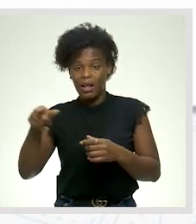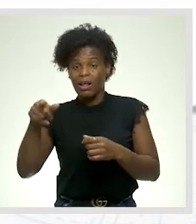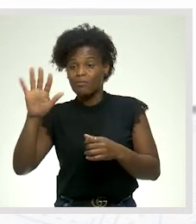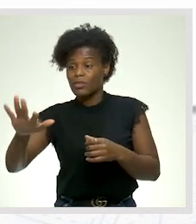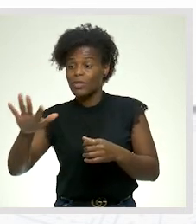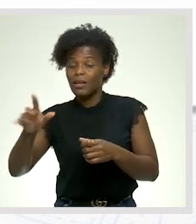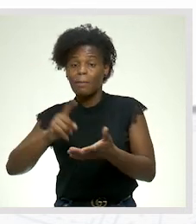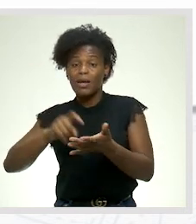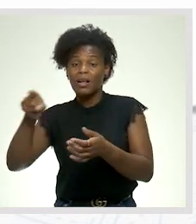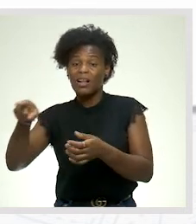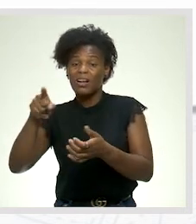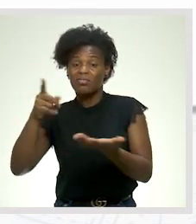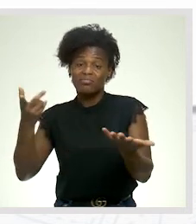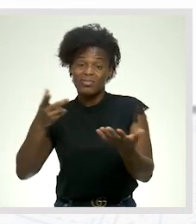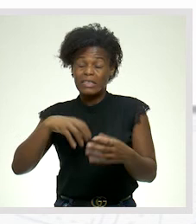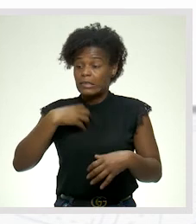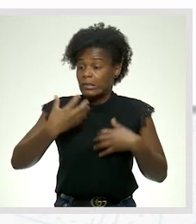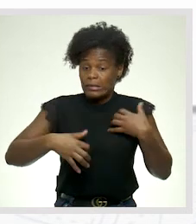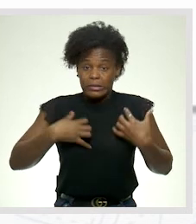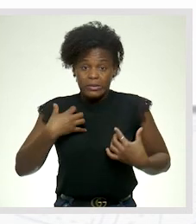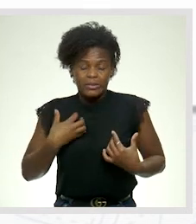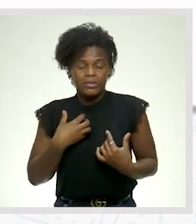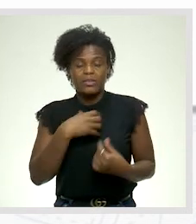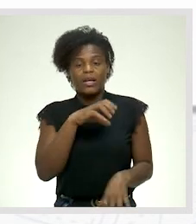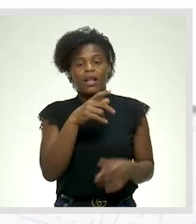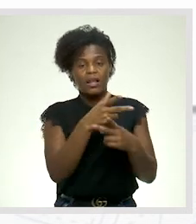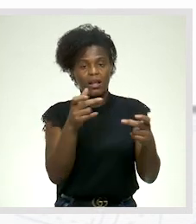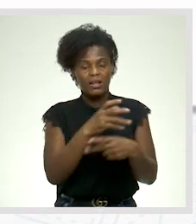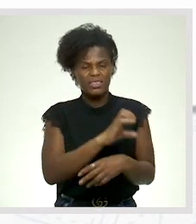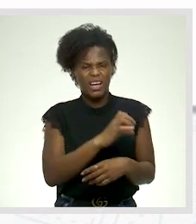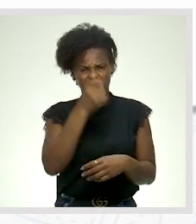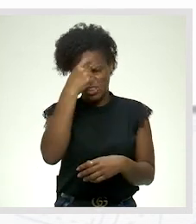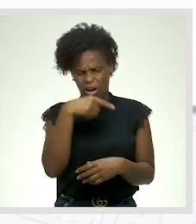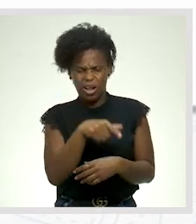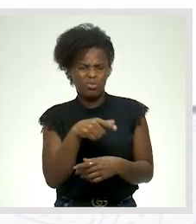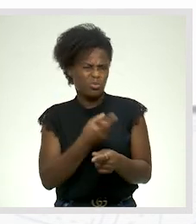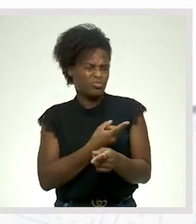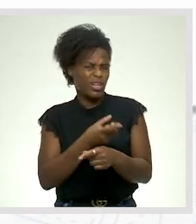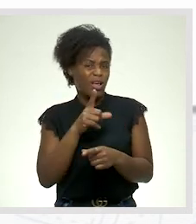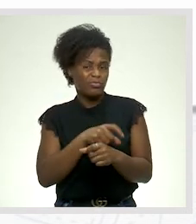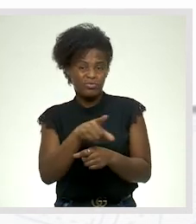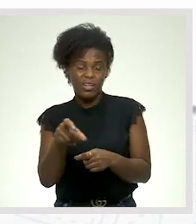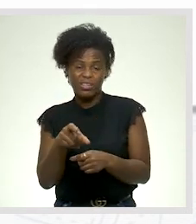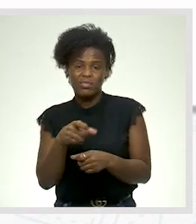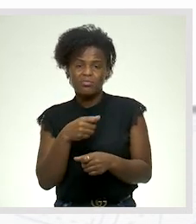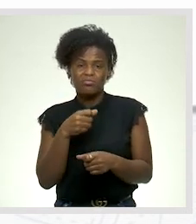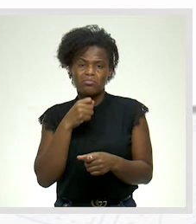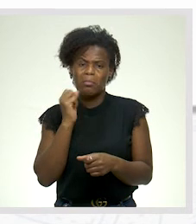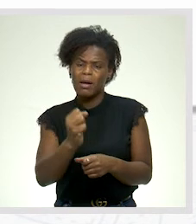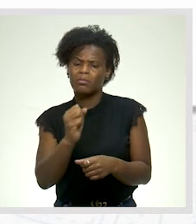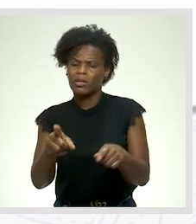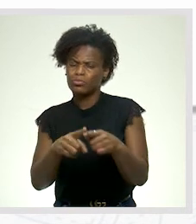América, desesperada. A linha C. Essa história de coronavírus vai ainda matar um monte de velhinhos como